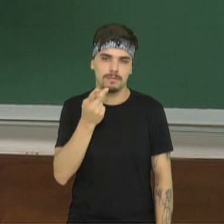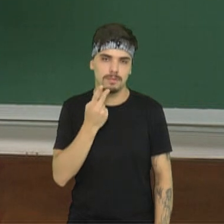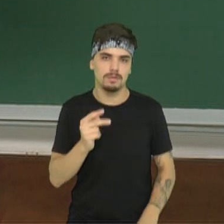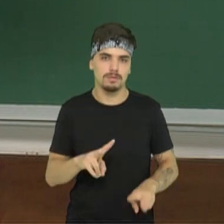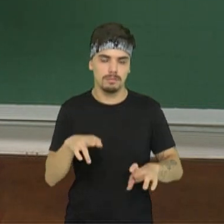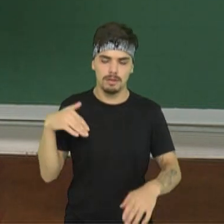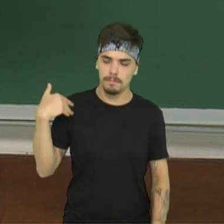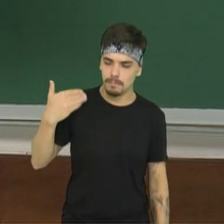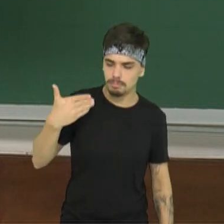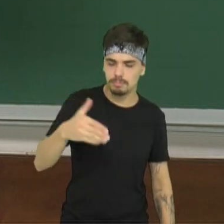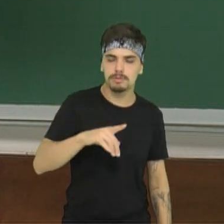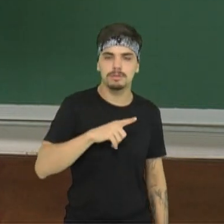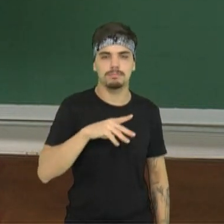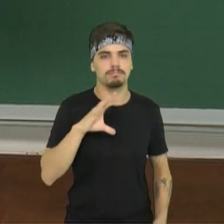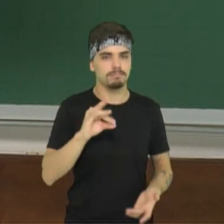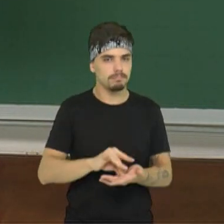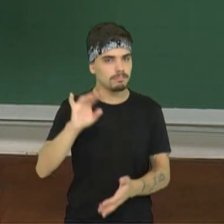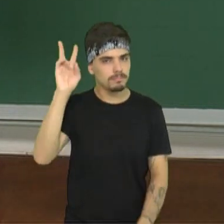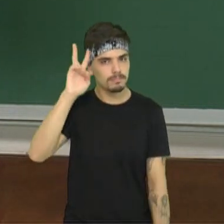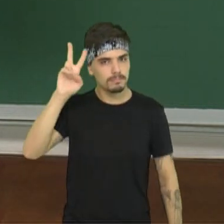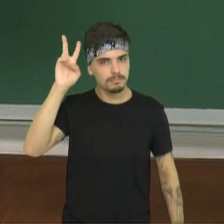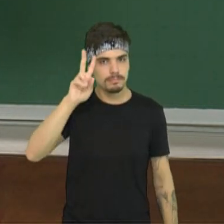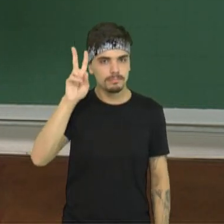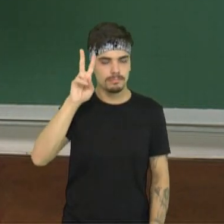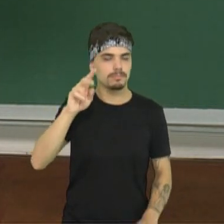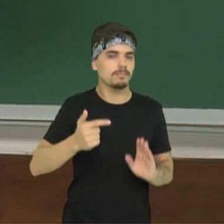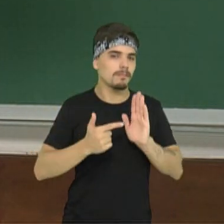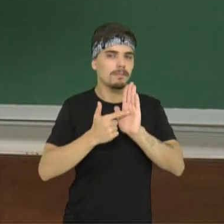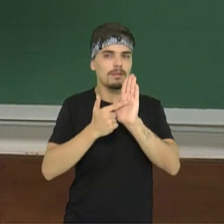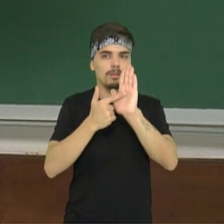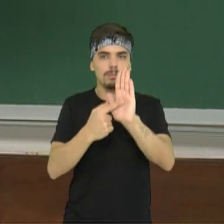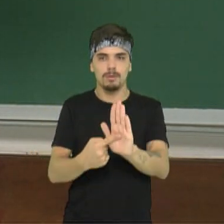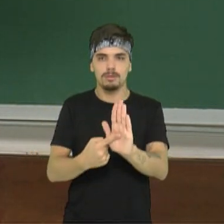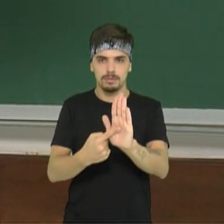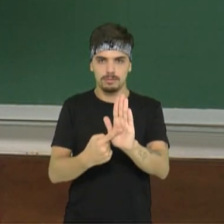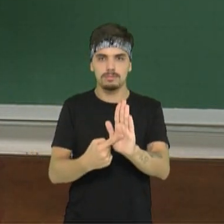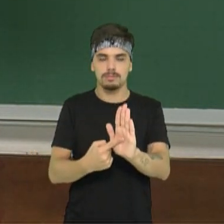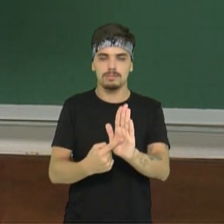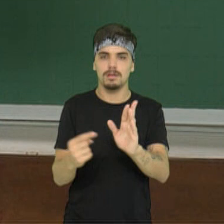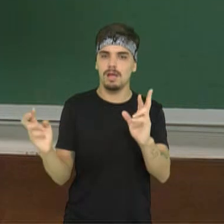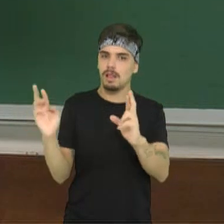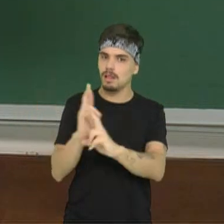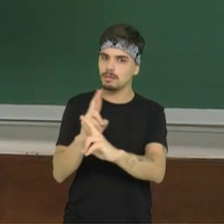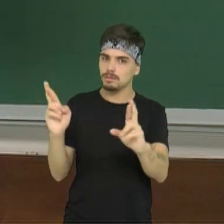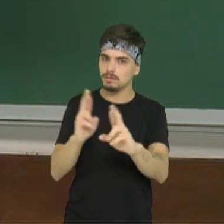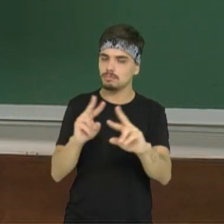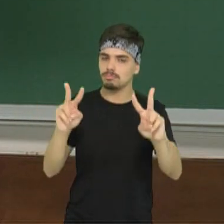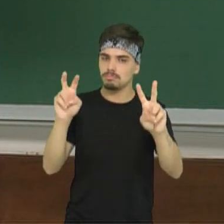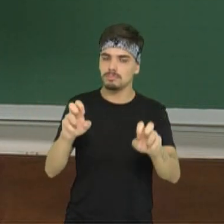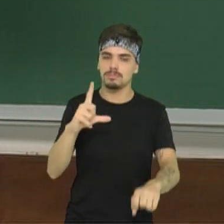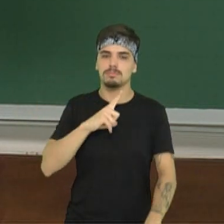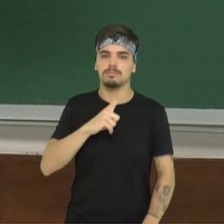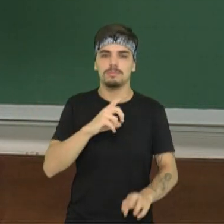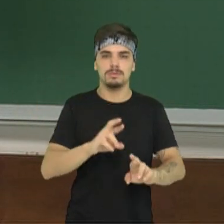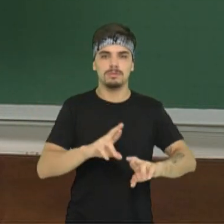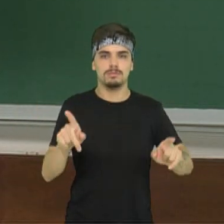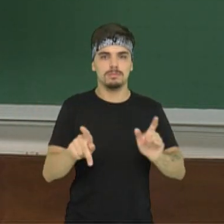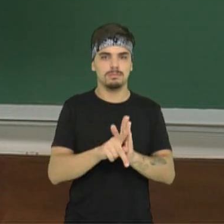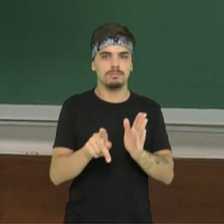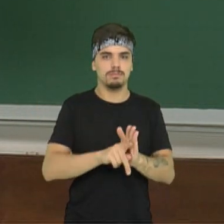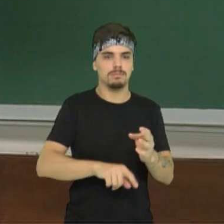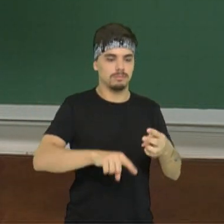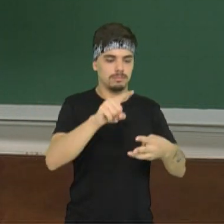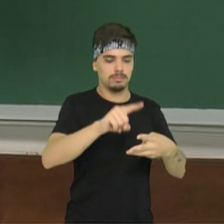da história concreta, traz essa relação diferenciada desses